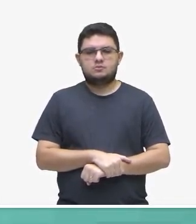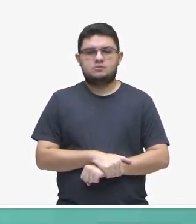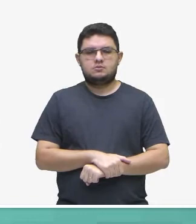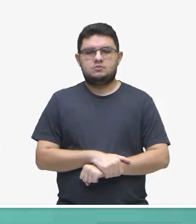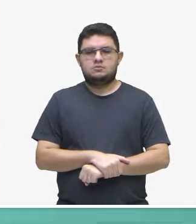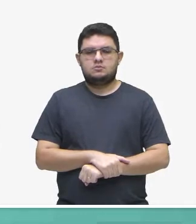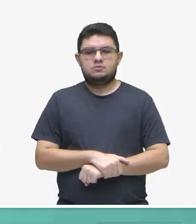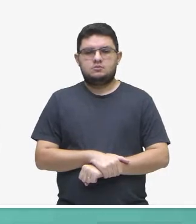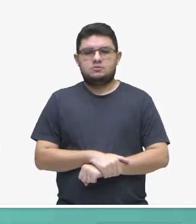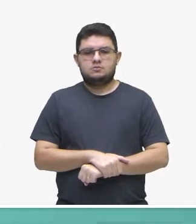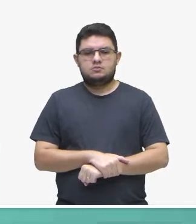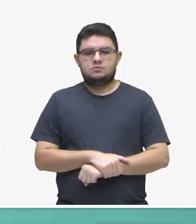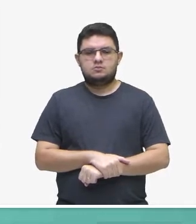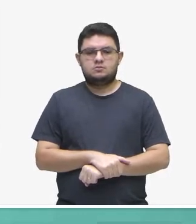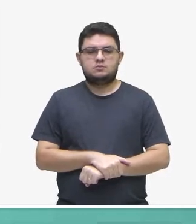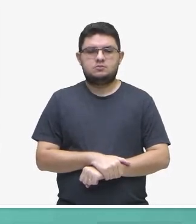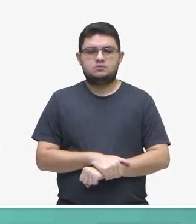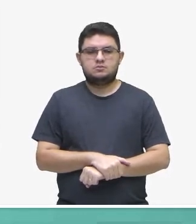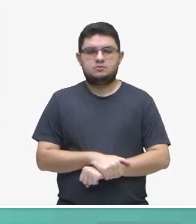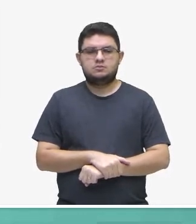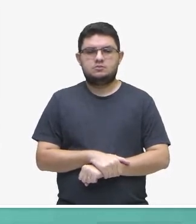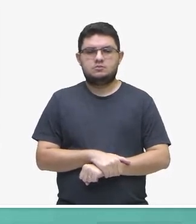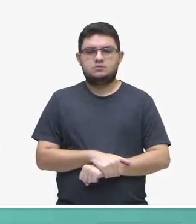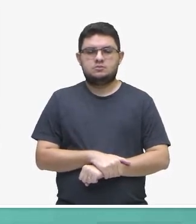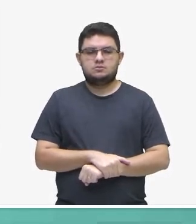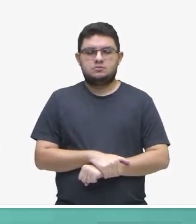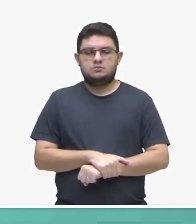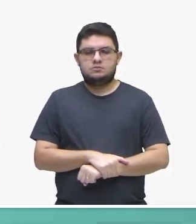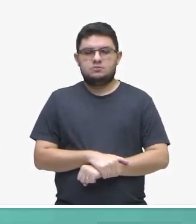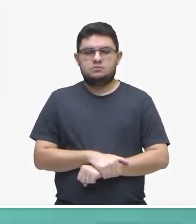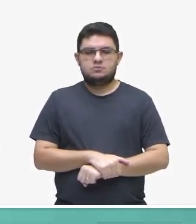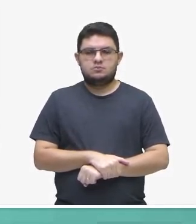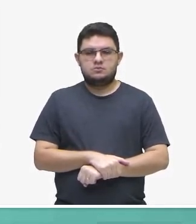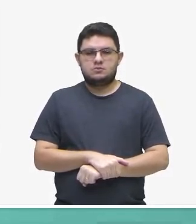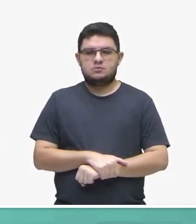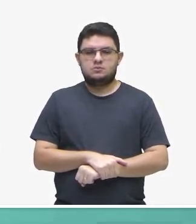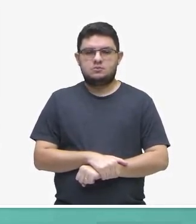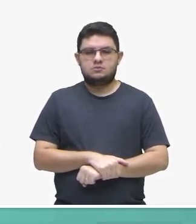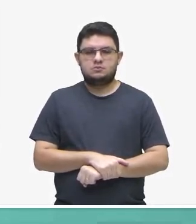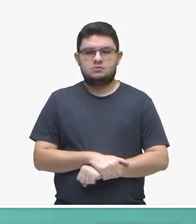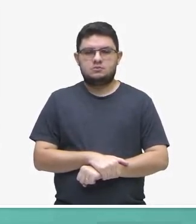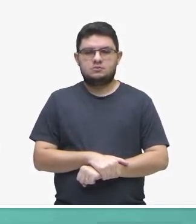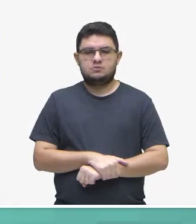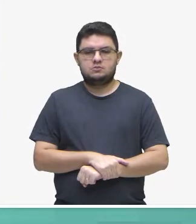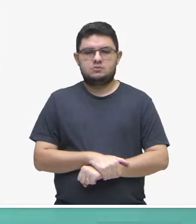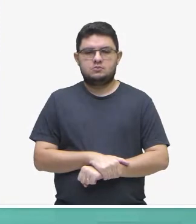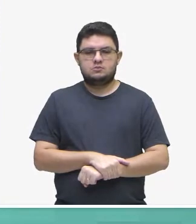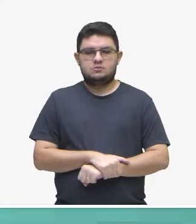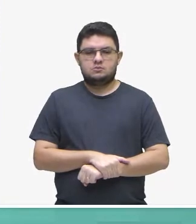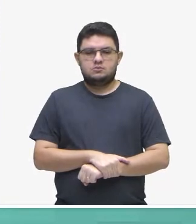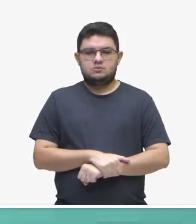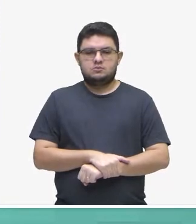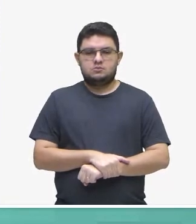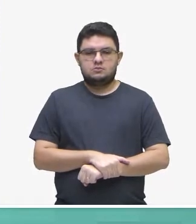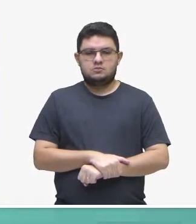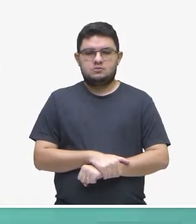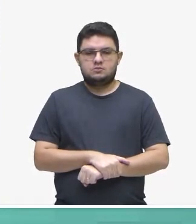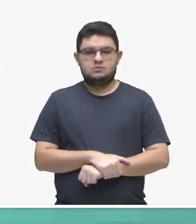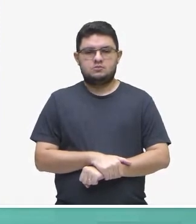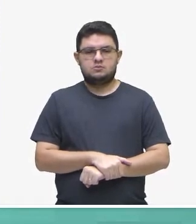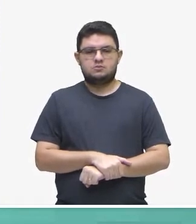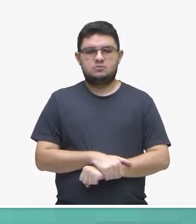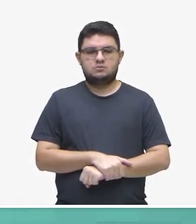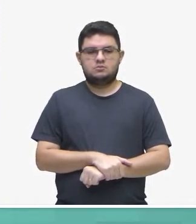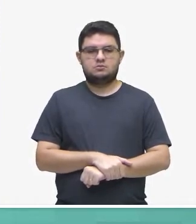Avoid personal problems, evitar problemas pessoais. Drink more water, beber mais água.